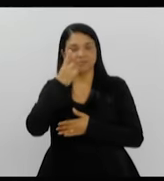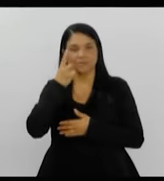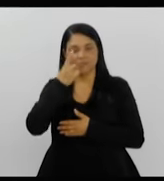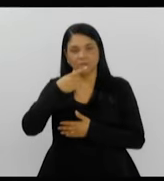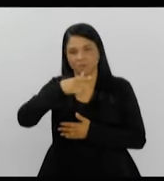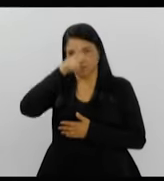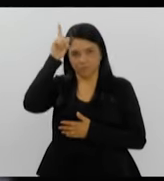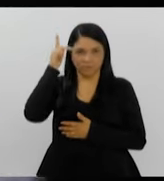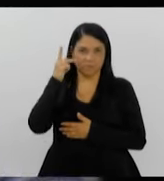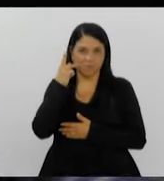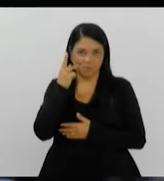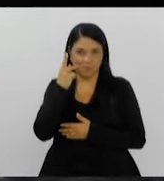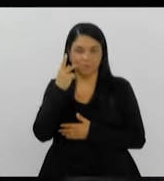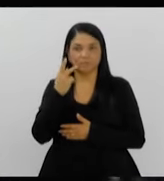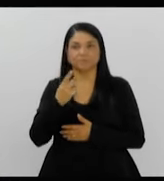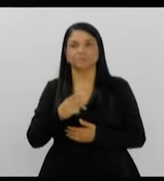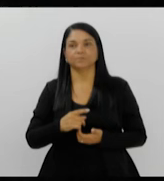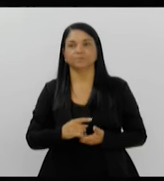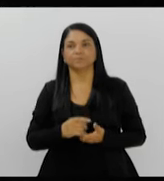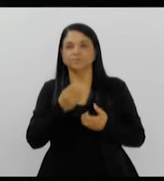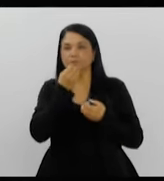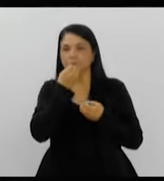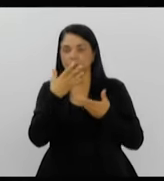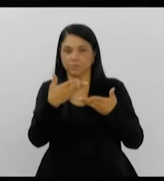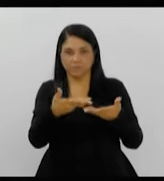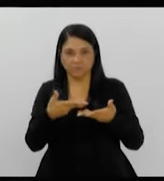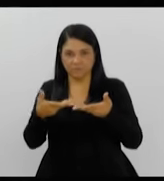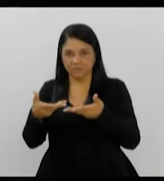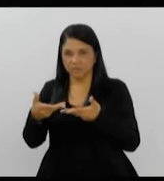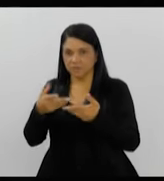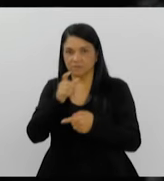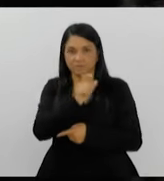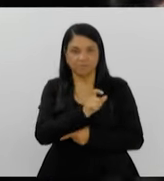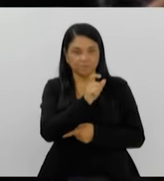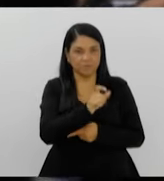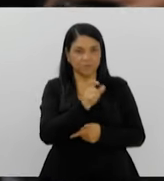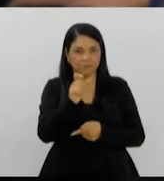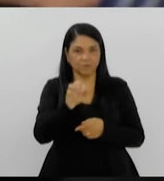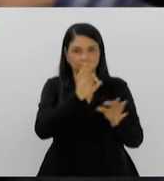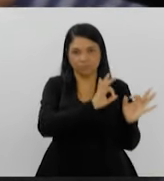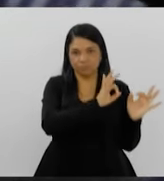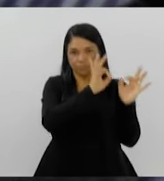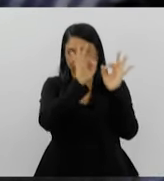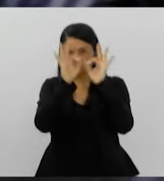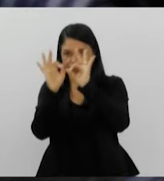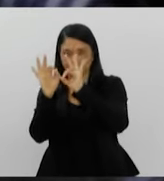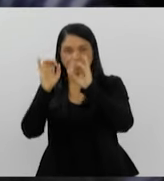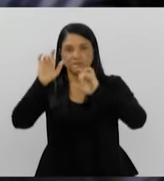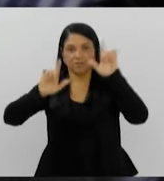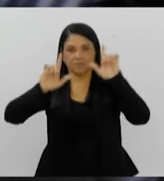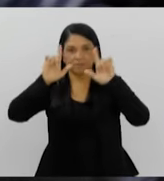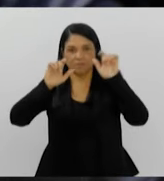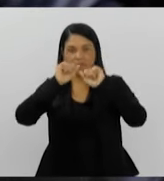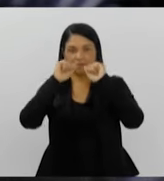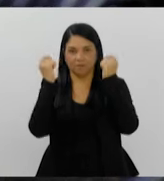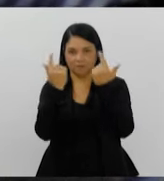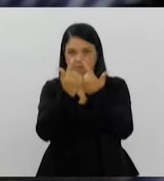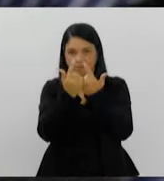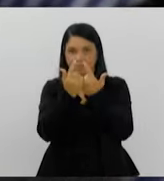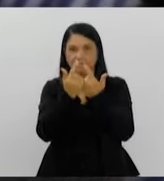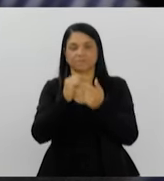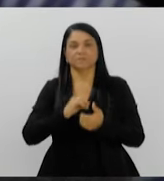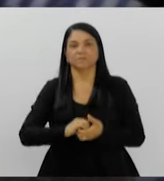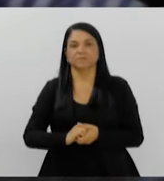Paulo dar boas-vindas a todas as pessoas que nos acompanham pela TV alerge